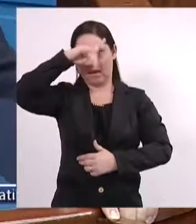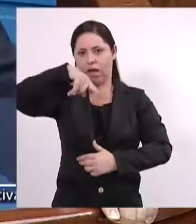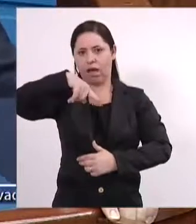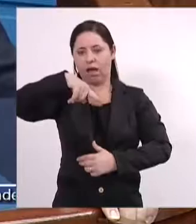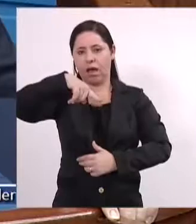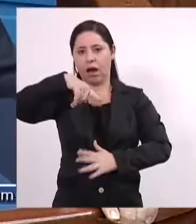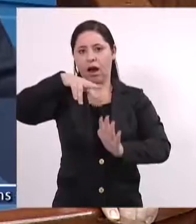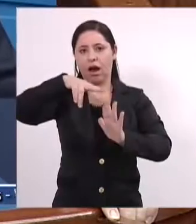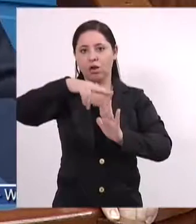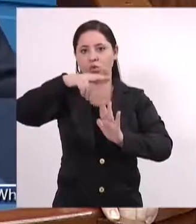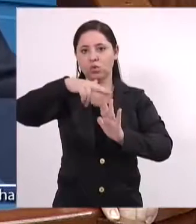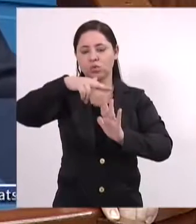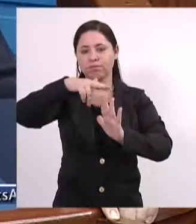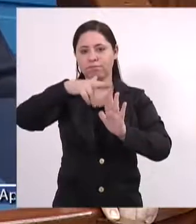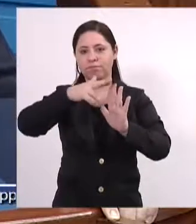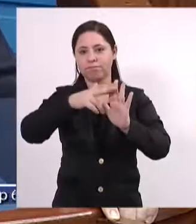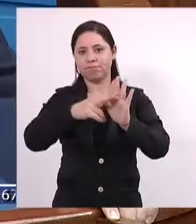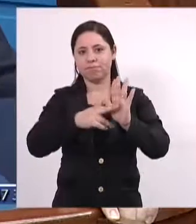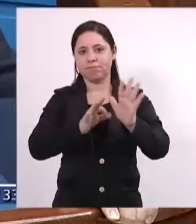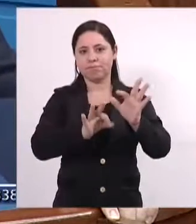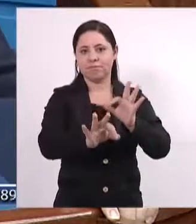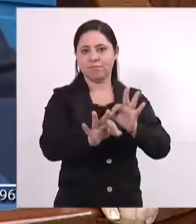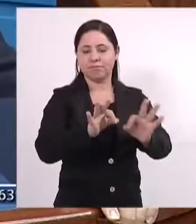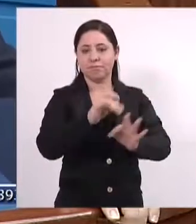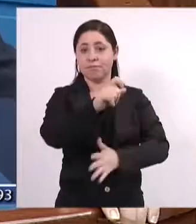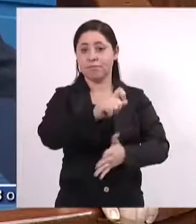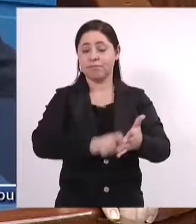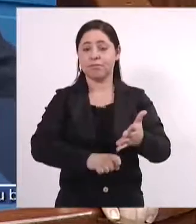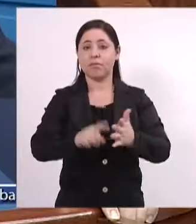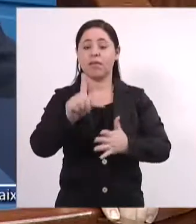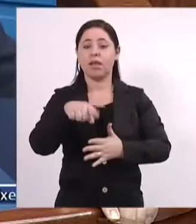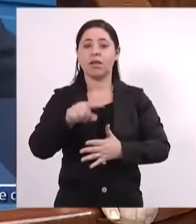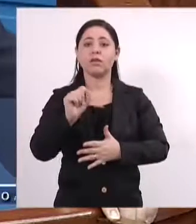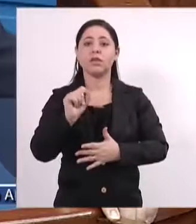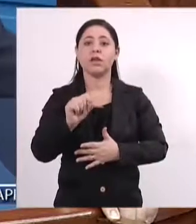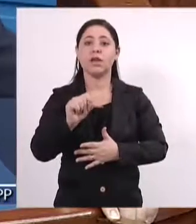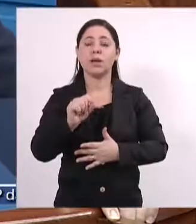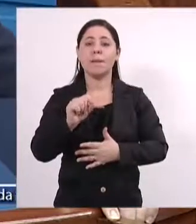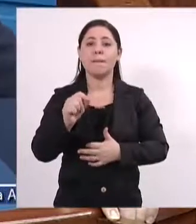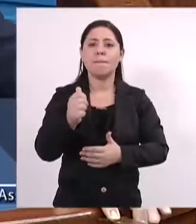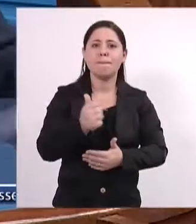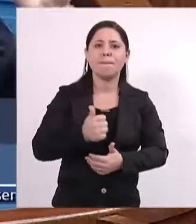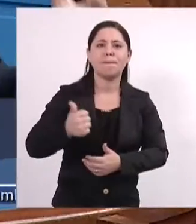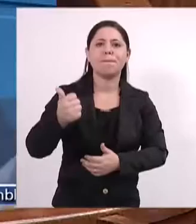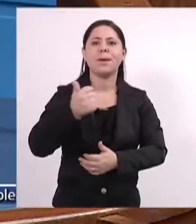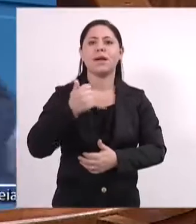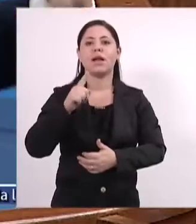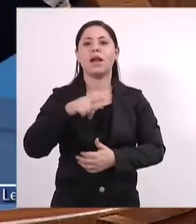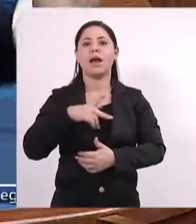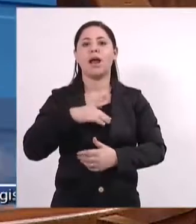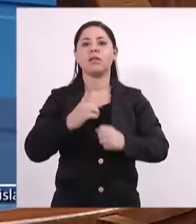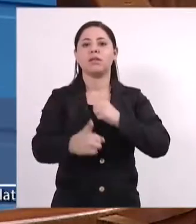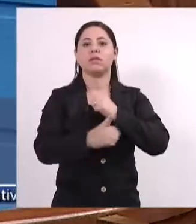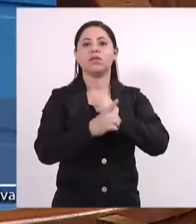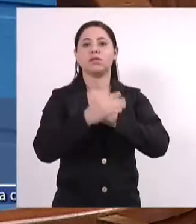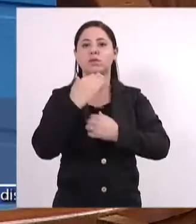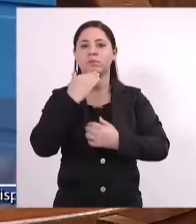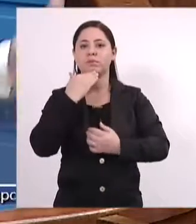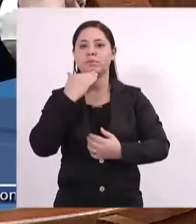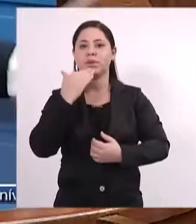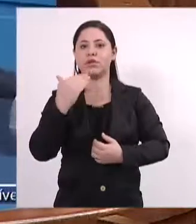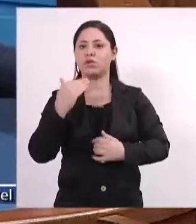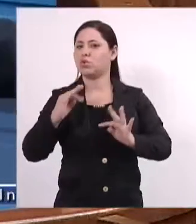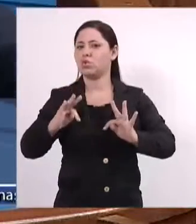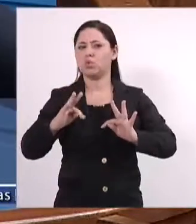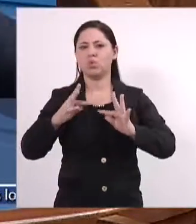essa regulamentação. A regulamentação, principalmente atendendo o pedido